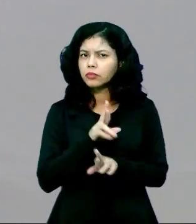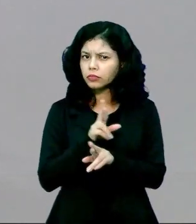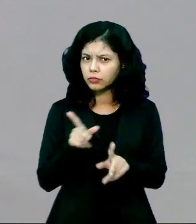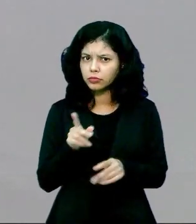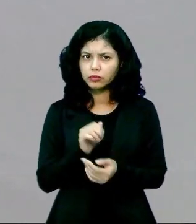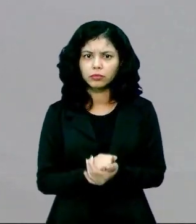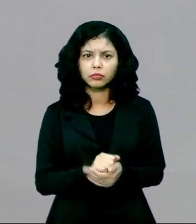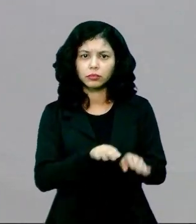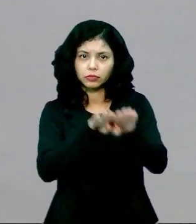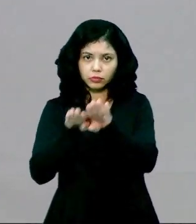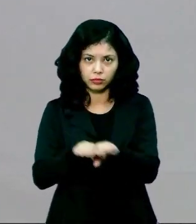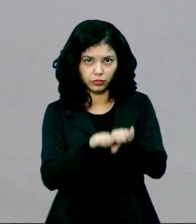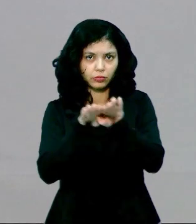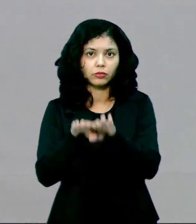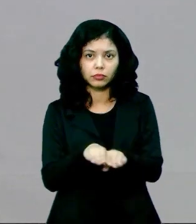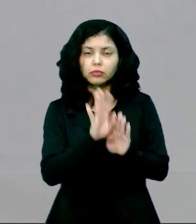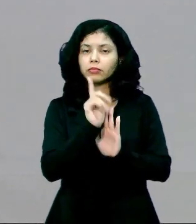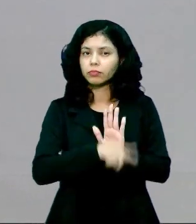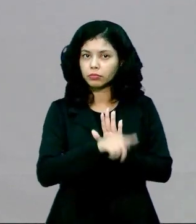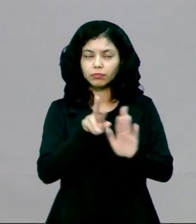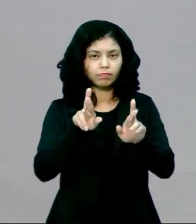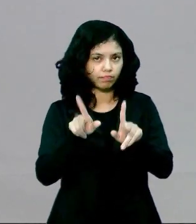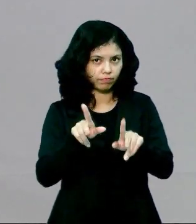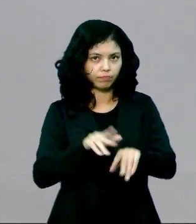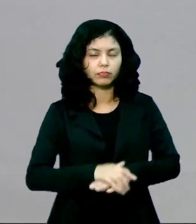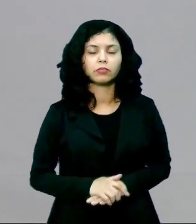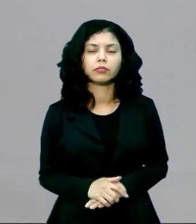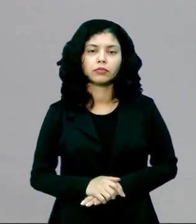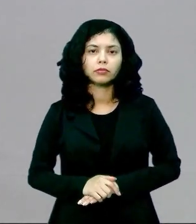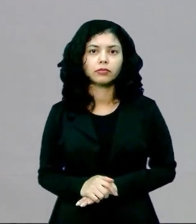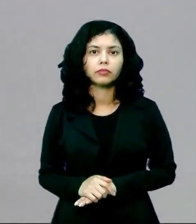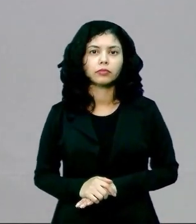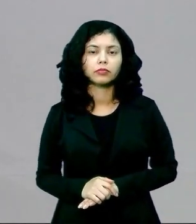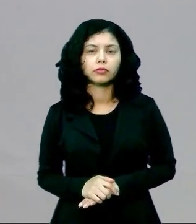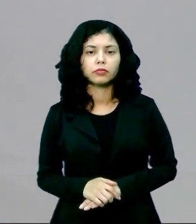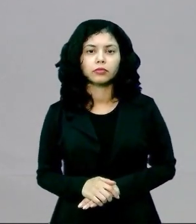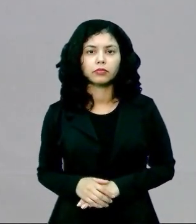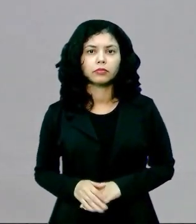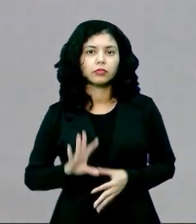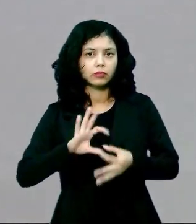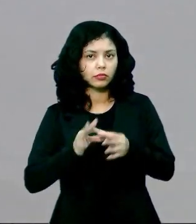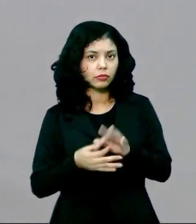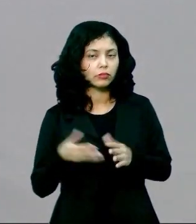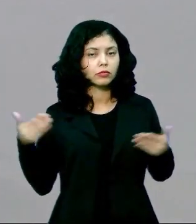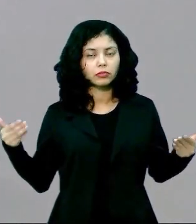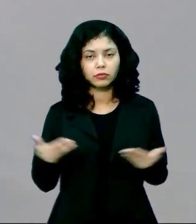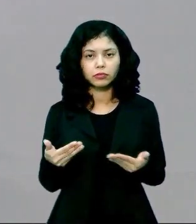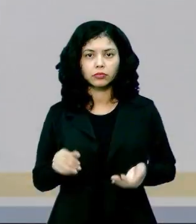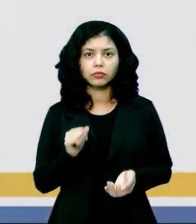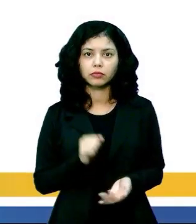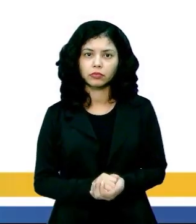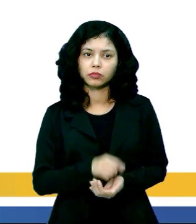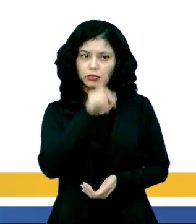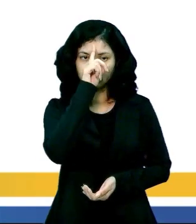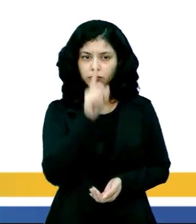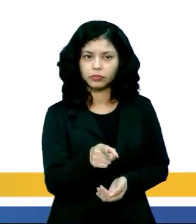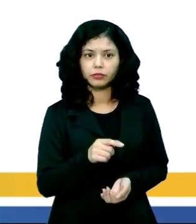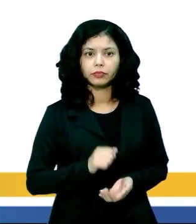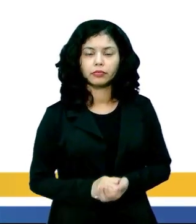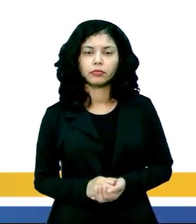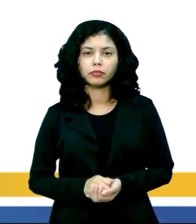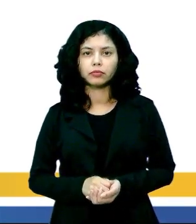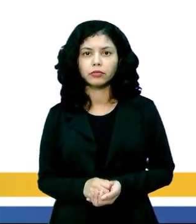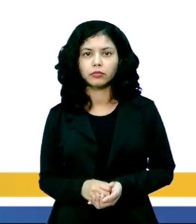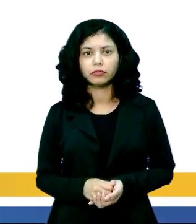de igualdade entre os gêneros. Com base nisso, vamos para o comando da questão